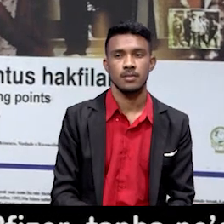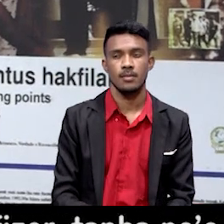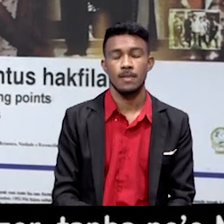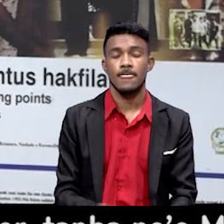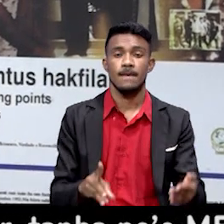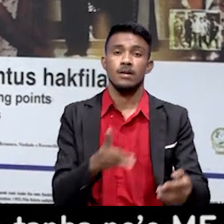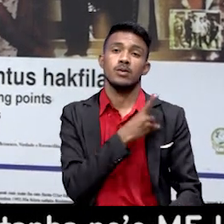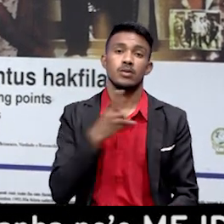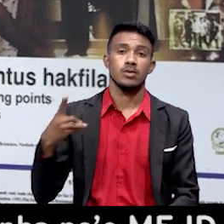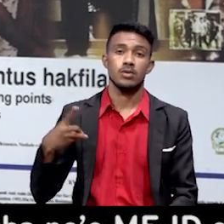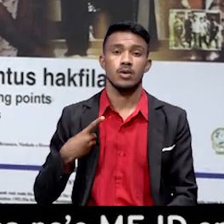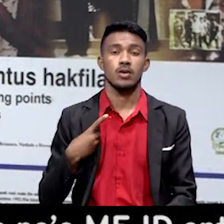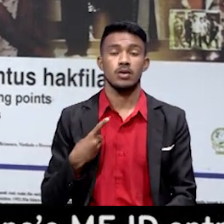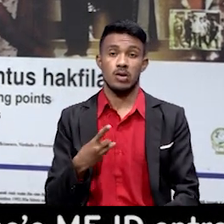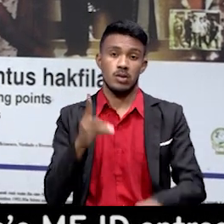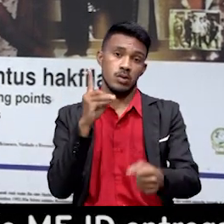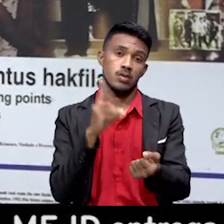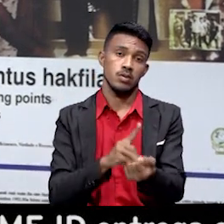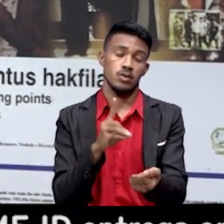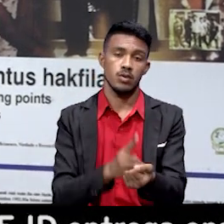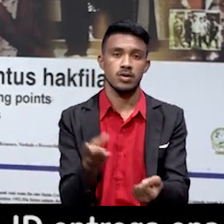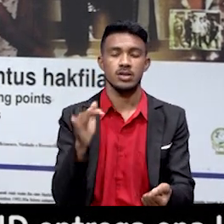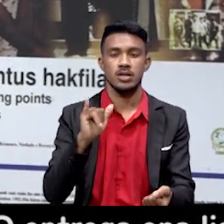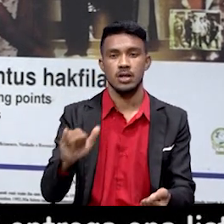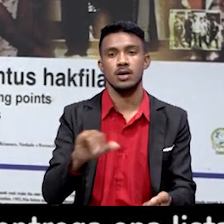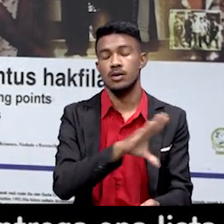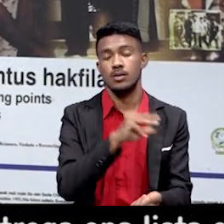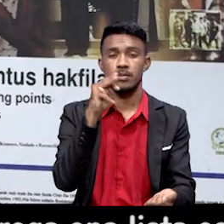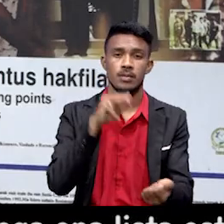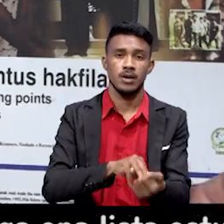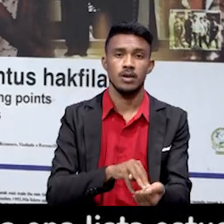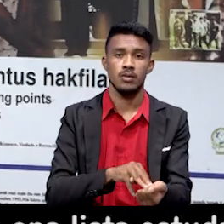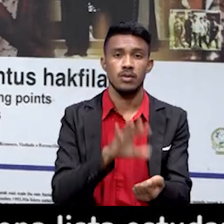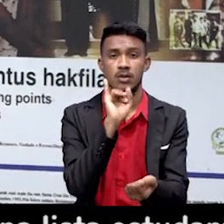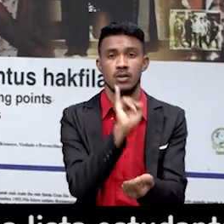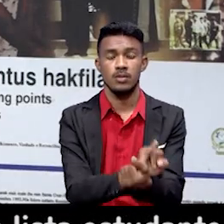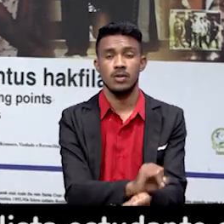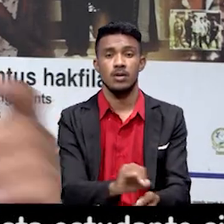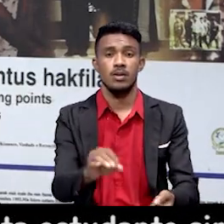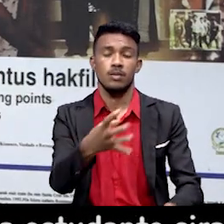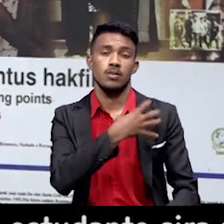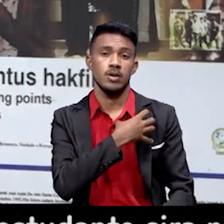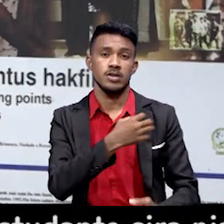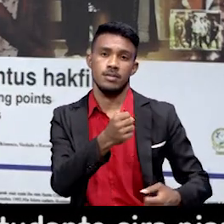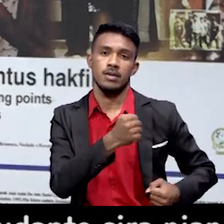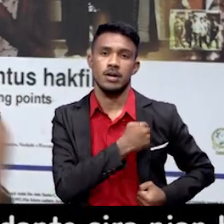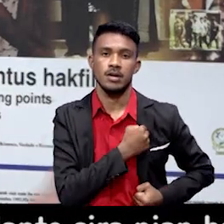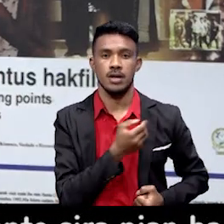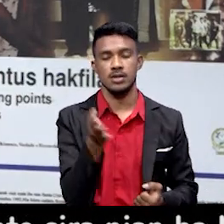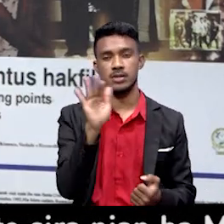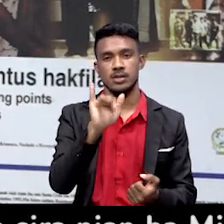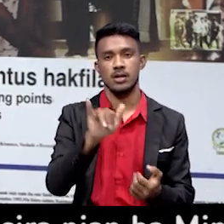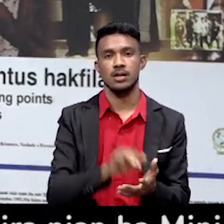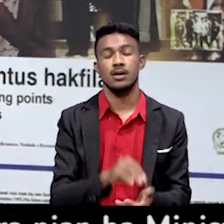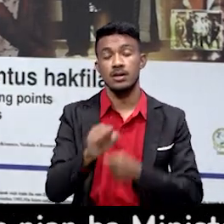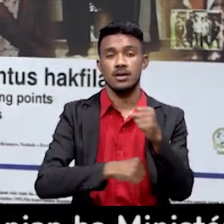doutor, será, médico, é, enfermeiro, será, é, polícia, será, militar, será.